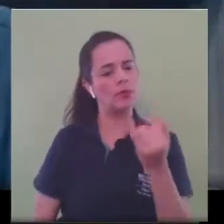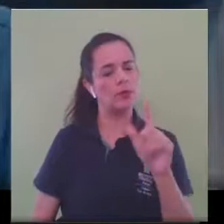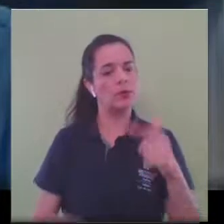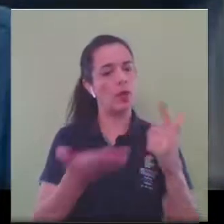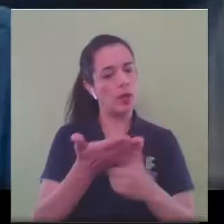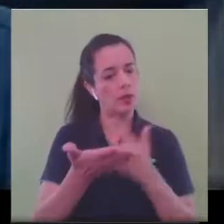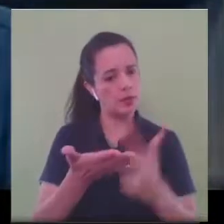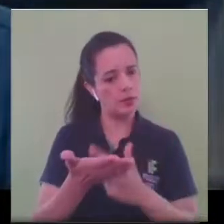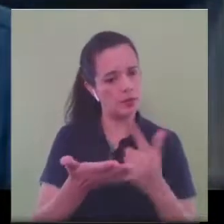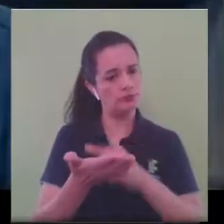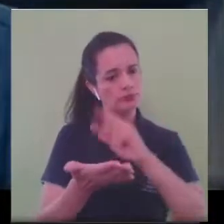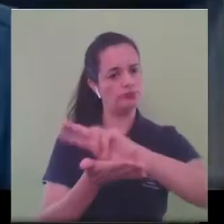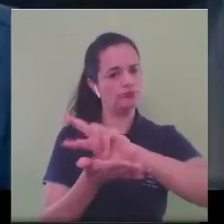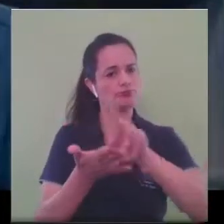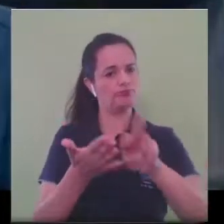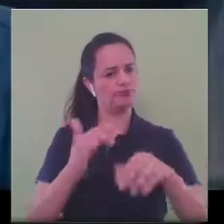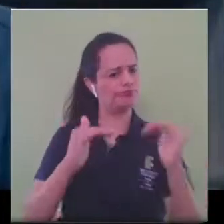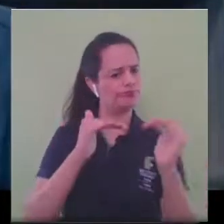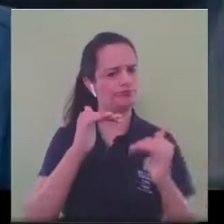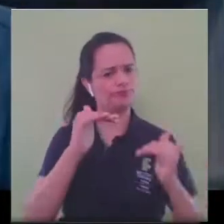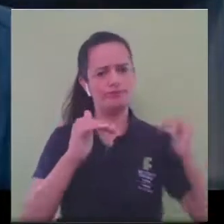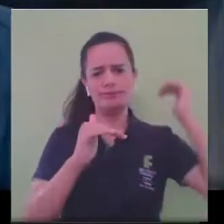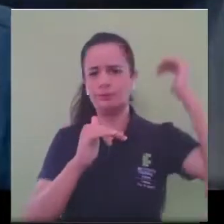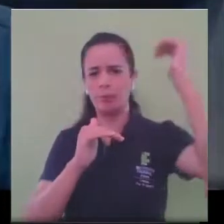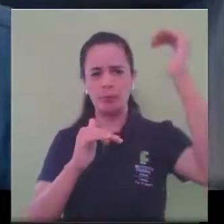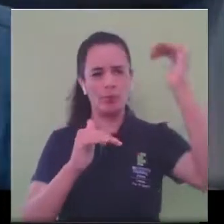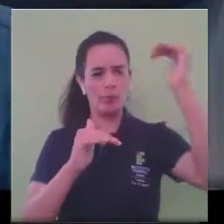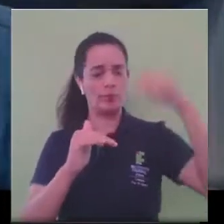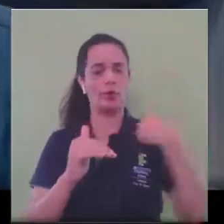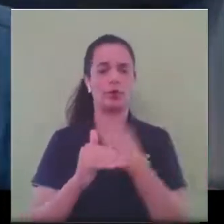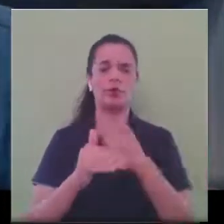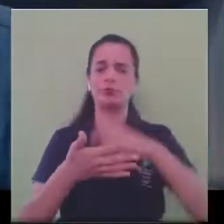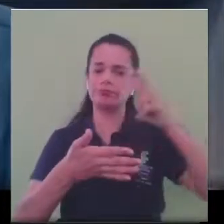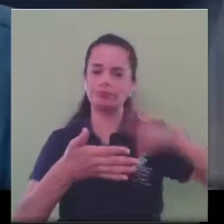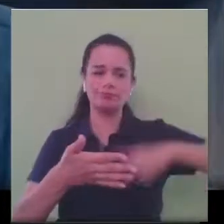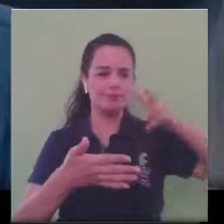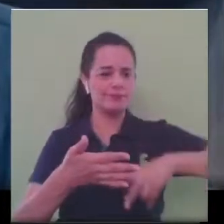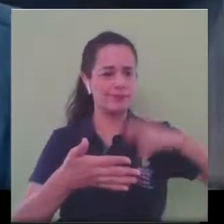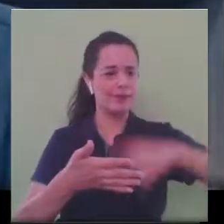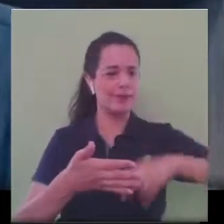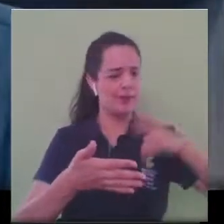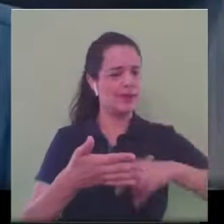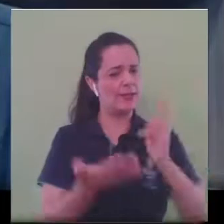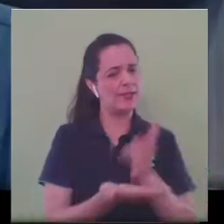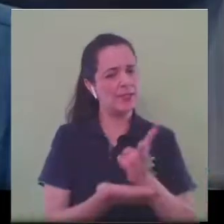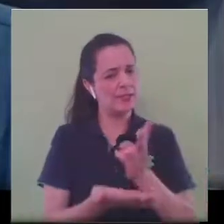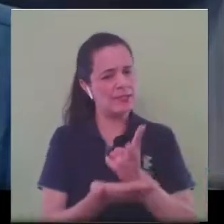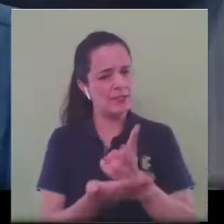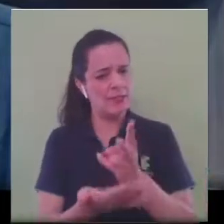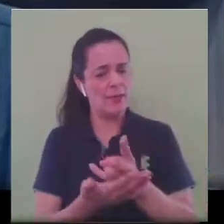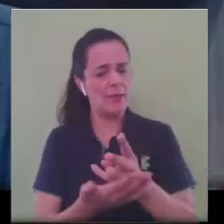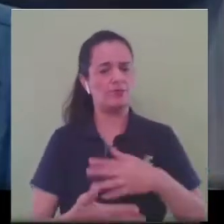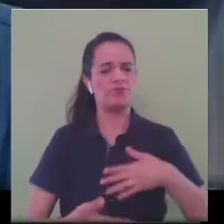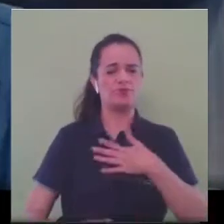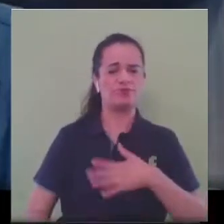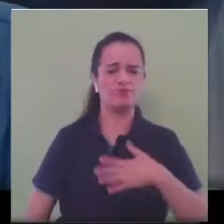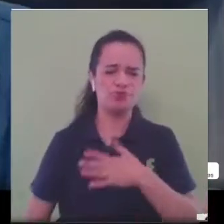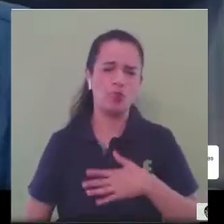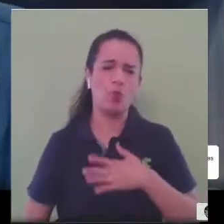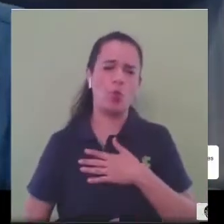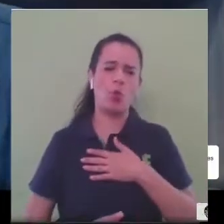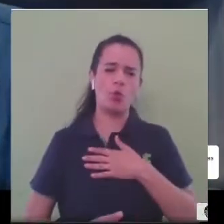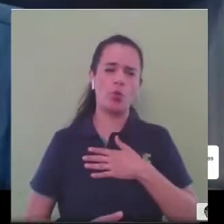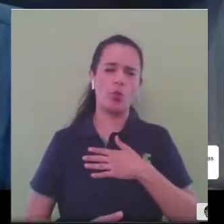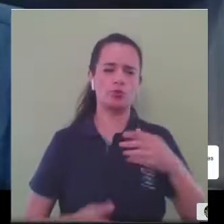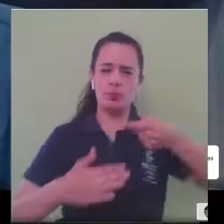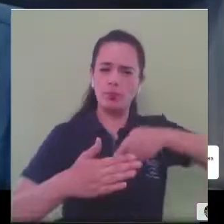estão em um patamar tão alto que nós iremos ler esses clássicos quando nós tivermos já um gosto literário bem aprimorado, já